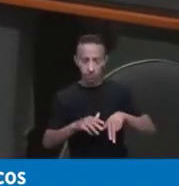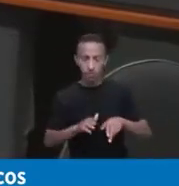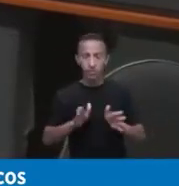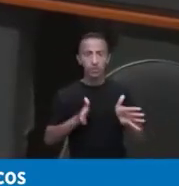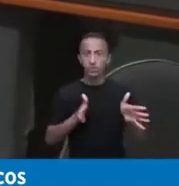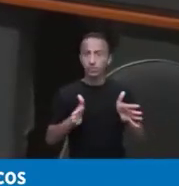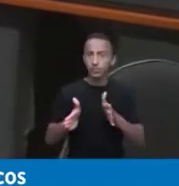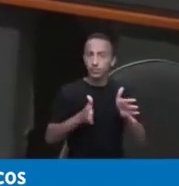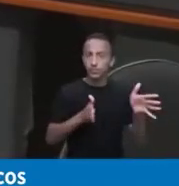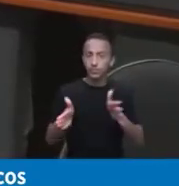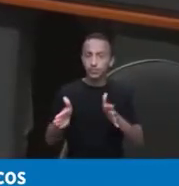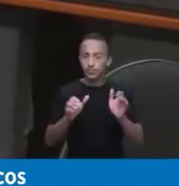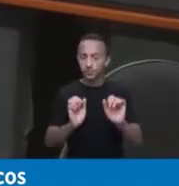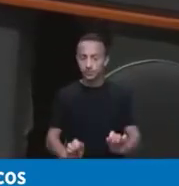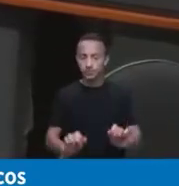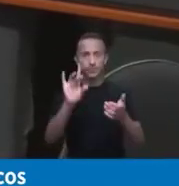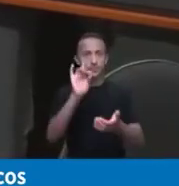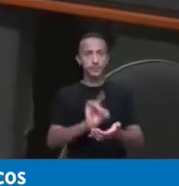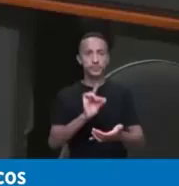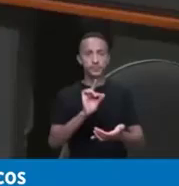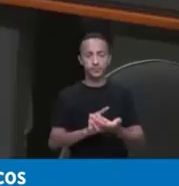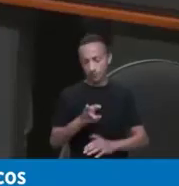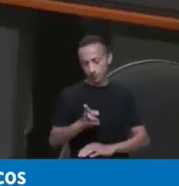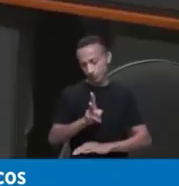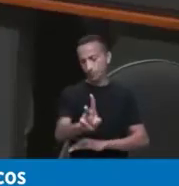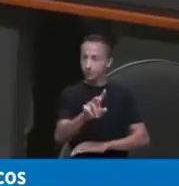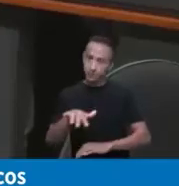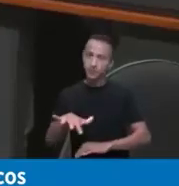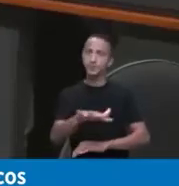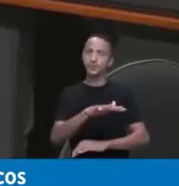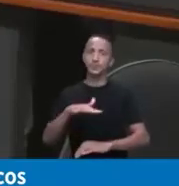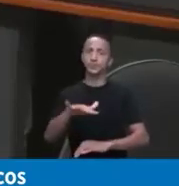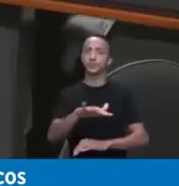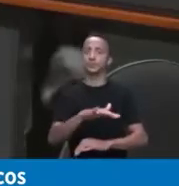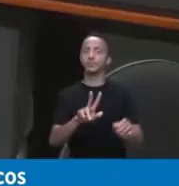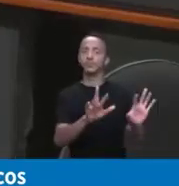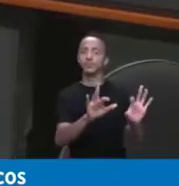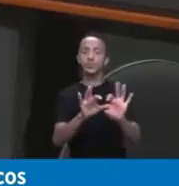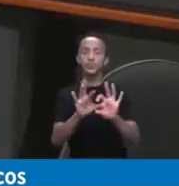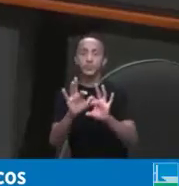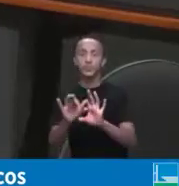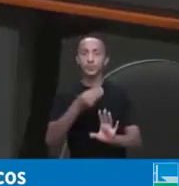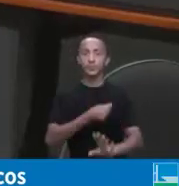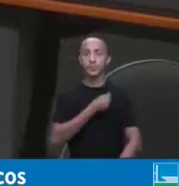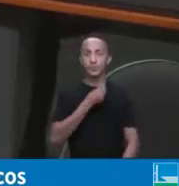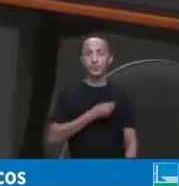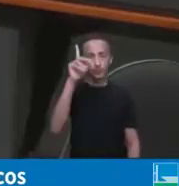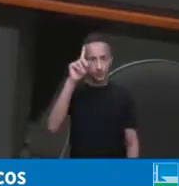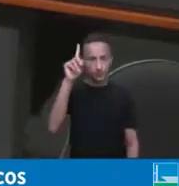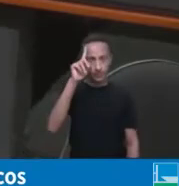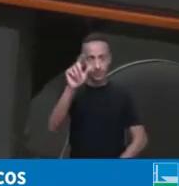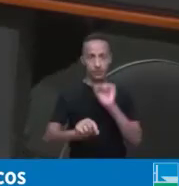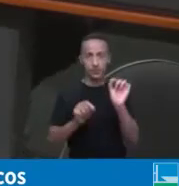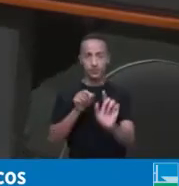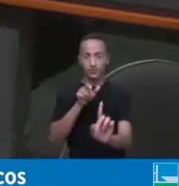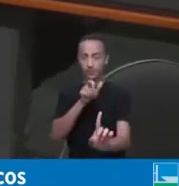possuir funcionalidade amplamente preservada em diversos aspectos da vida cotidiana. Enquanto isso, uma pessoa